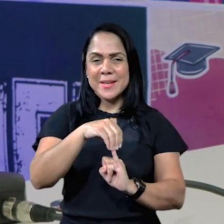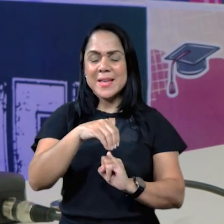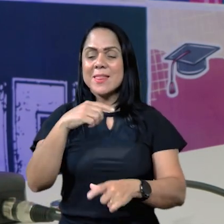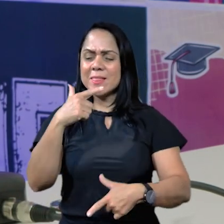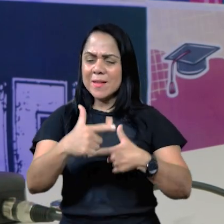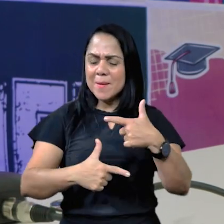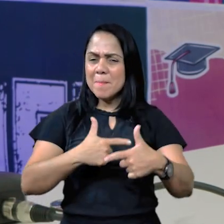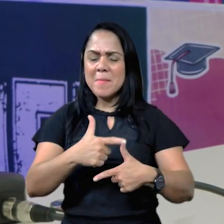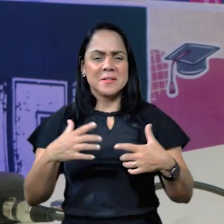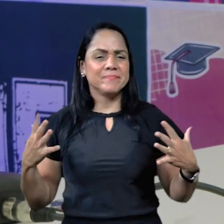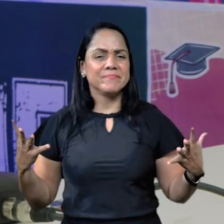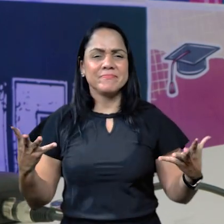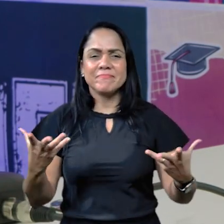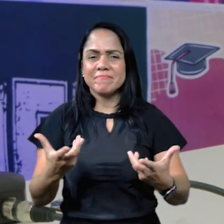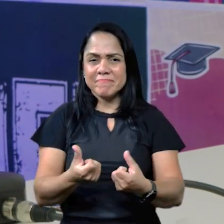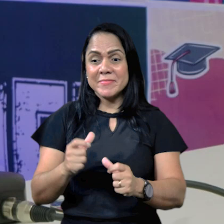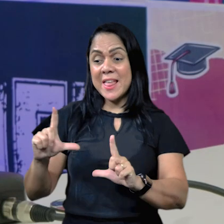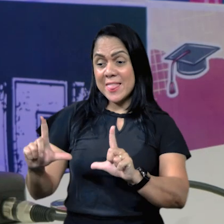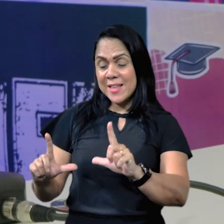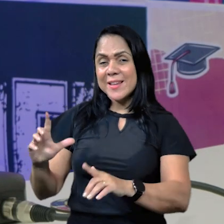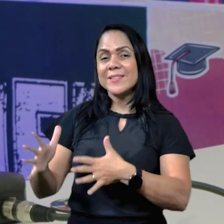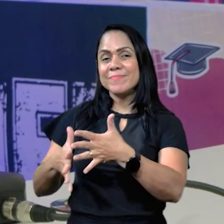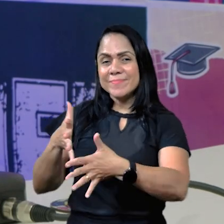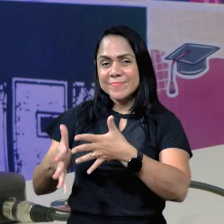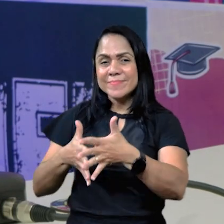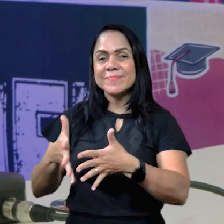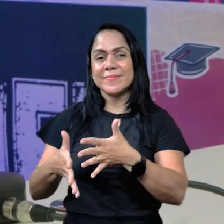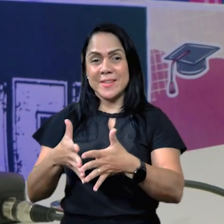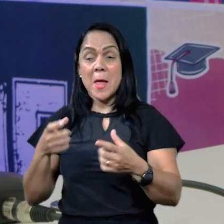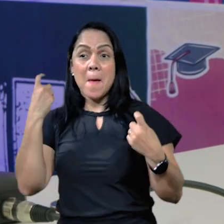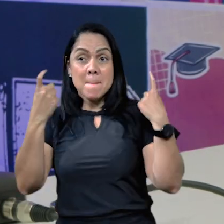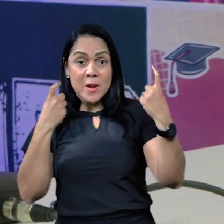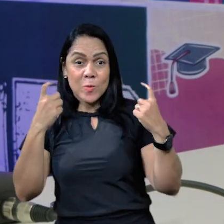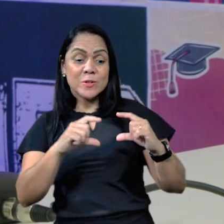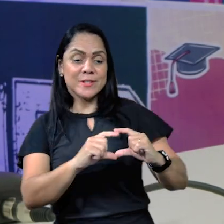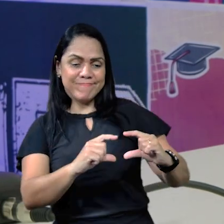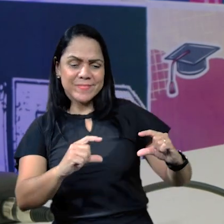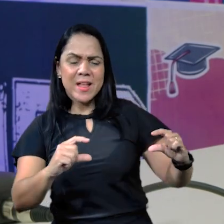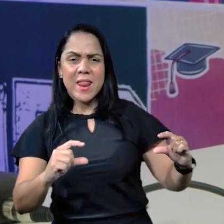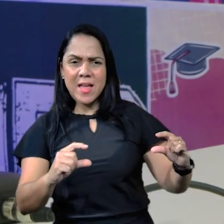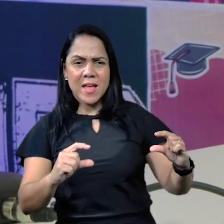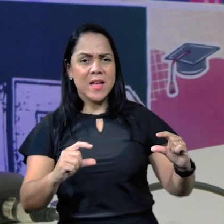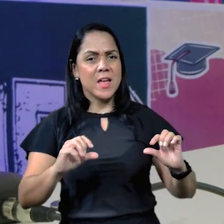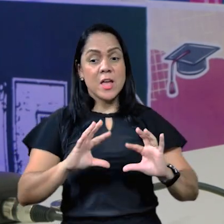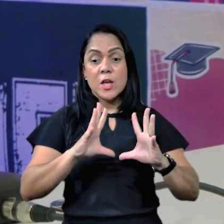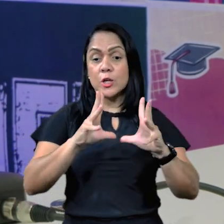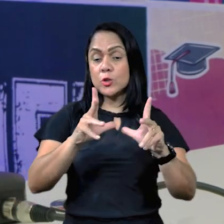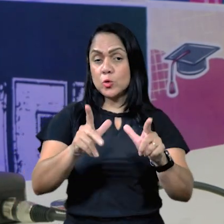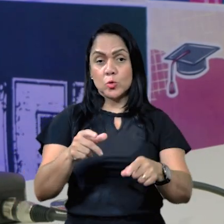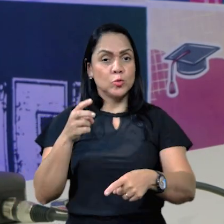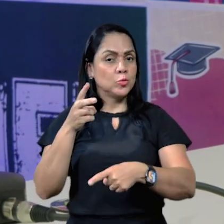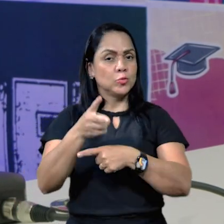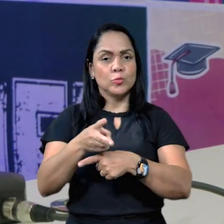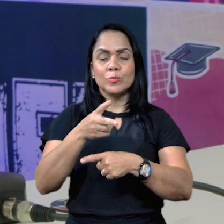trabalho, assim, excelente de colocar a janela em Libras, de se preocupar de ter as legendas É. em todos